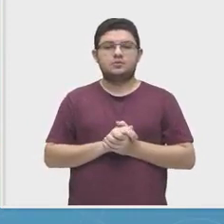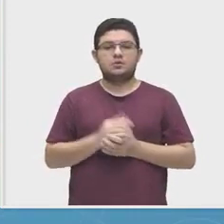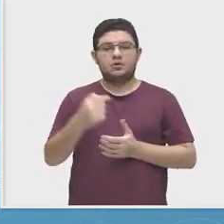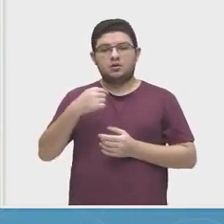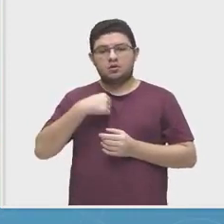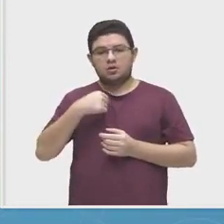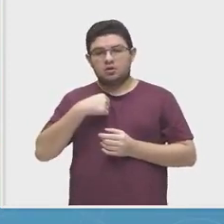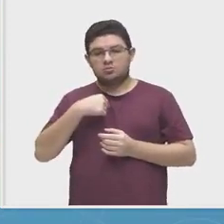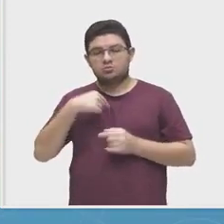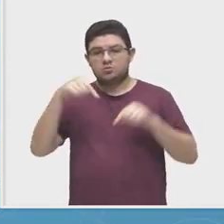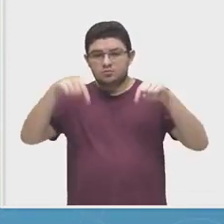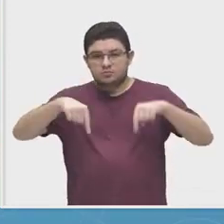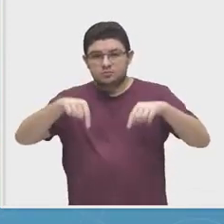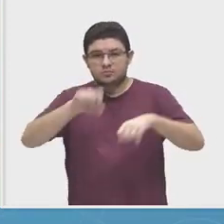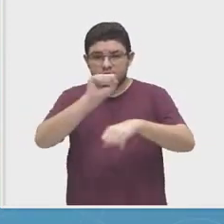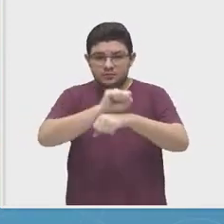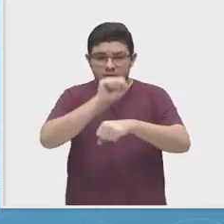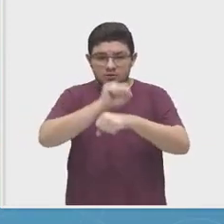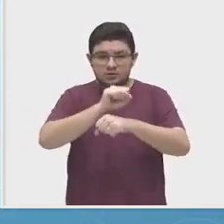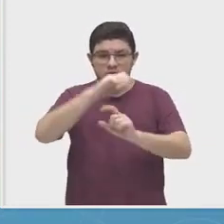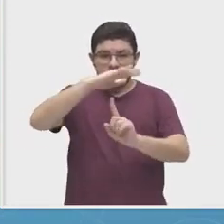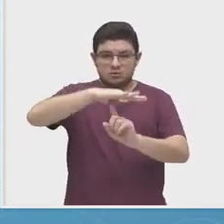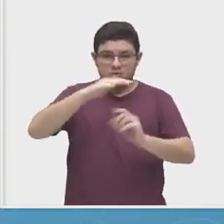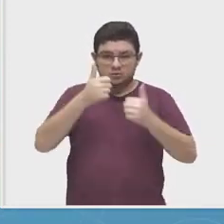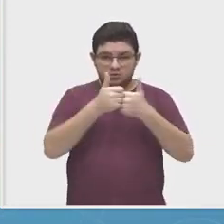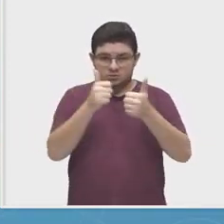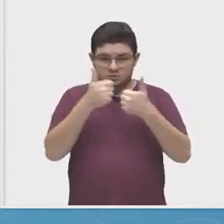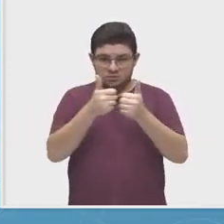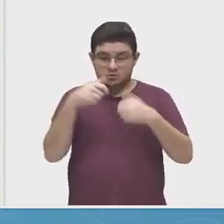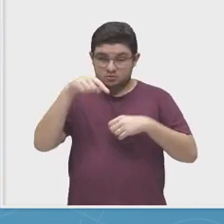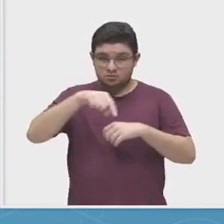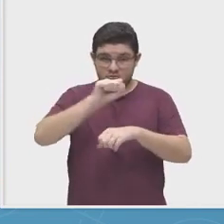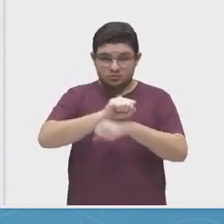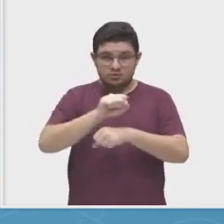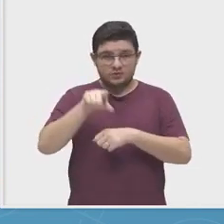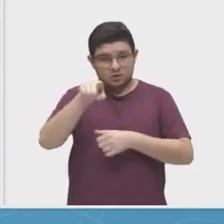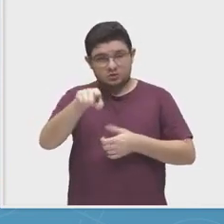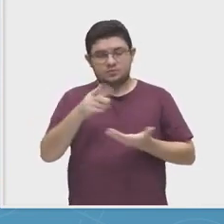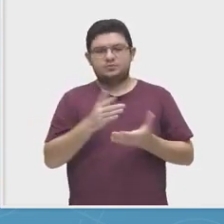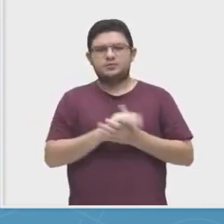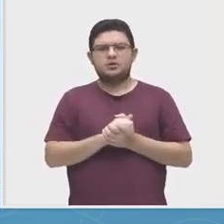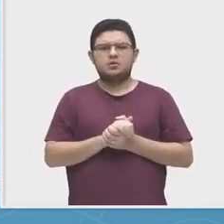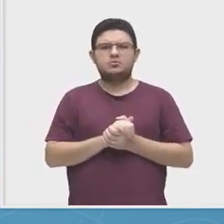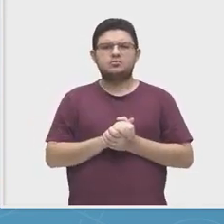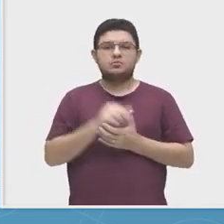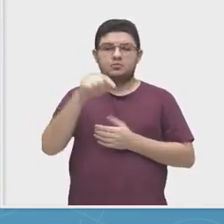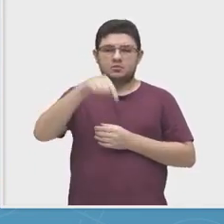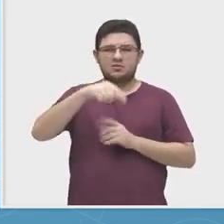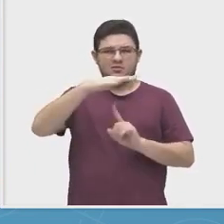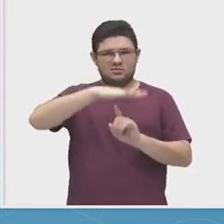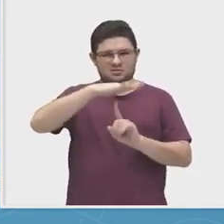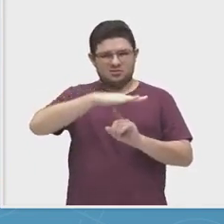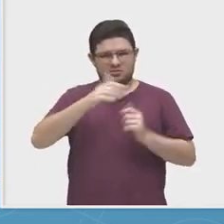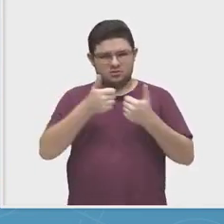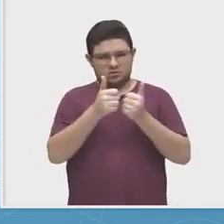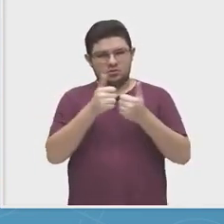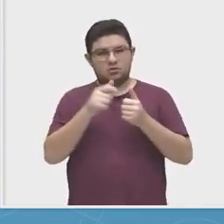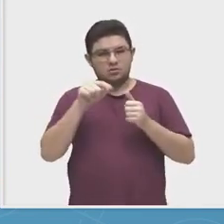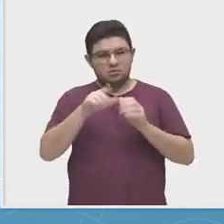você na parada de ônibus. At the bus stop. Bus stop, então, é um local exato, portanto, o at. Outro